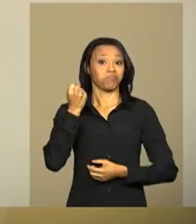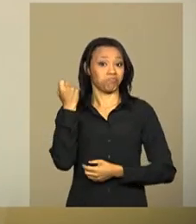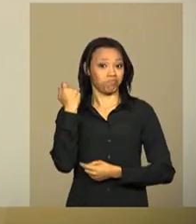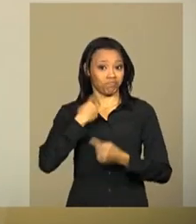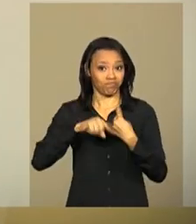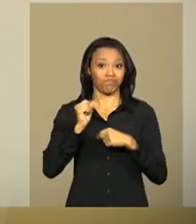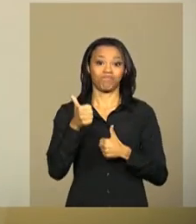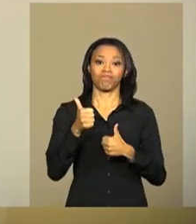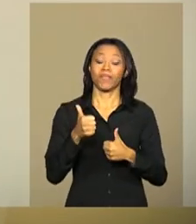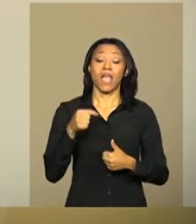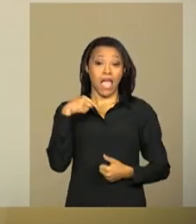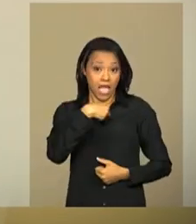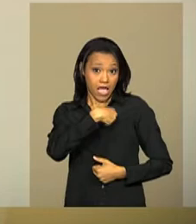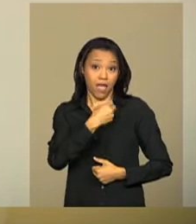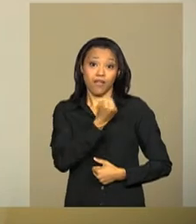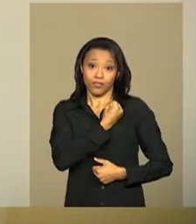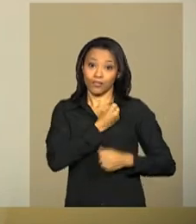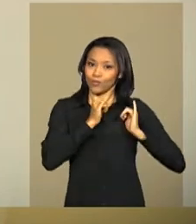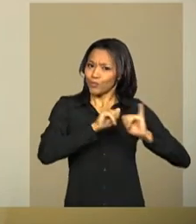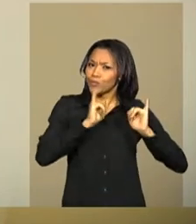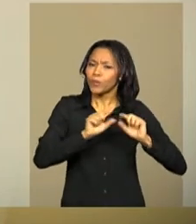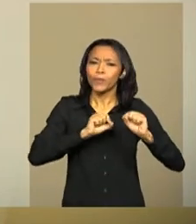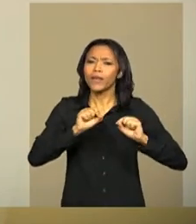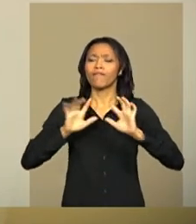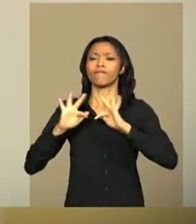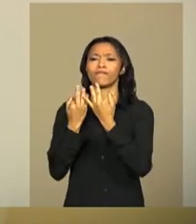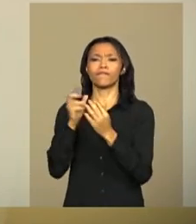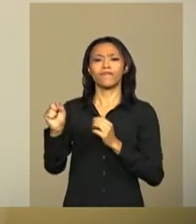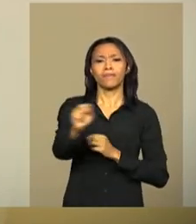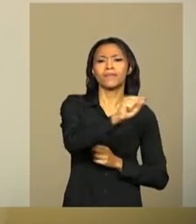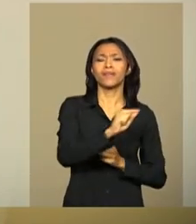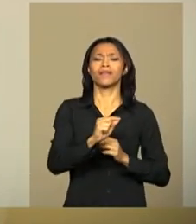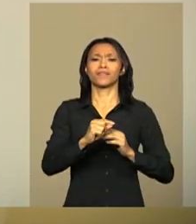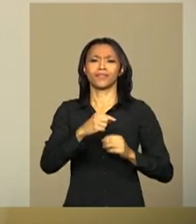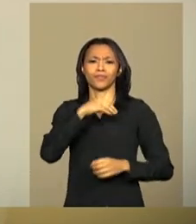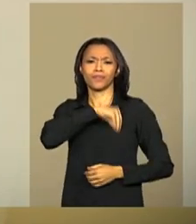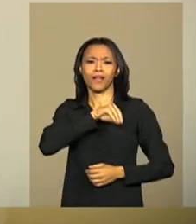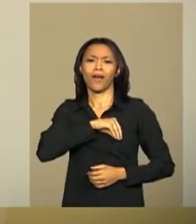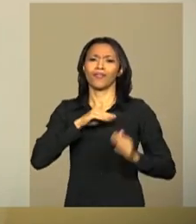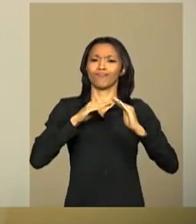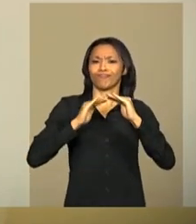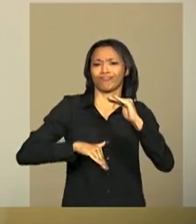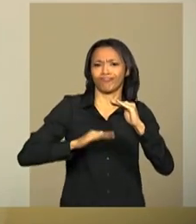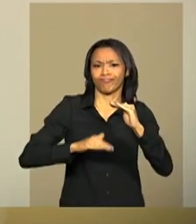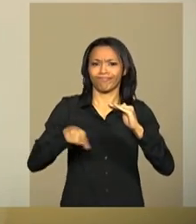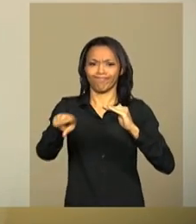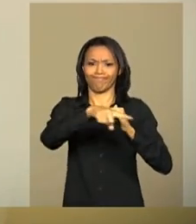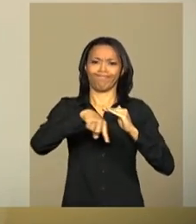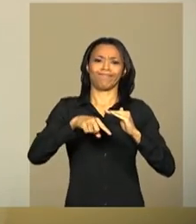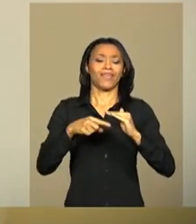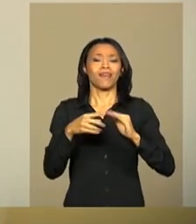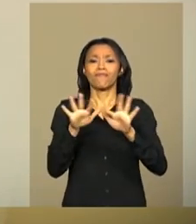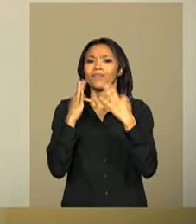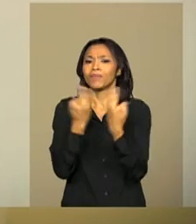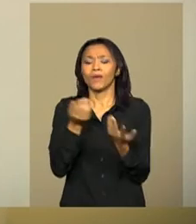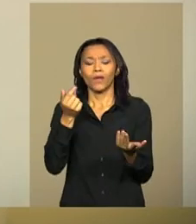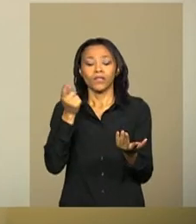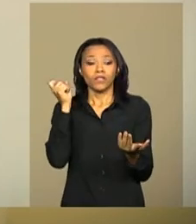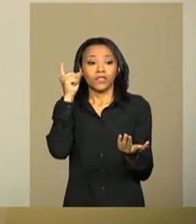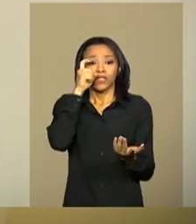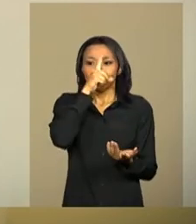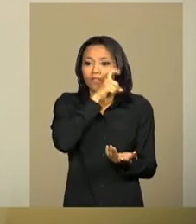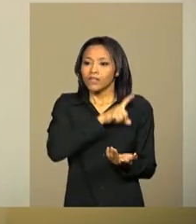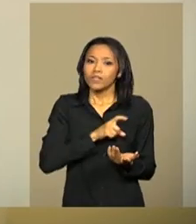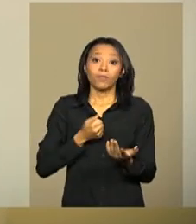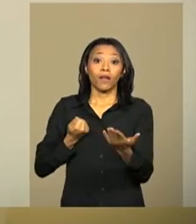nesses números estão sobretudo as famílias de renda mais baixa Max aquelas que tinham imensa